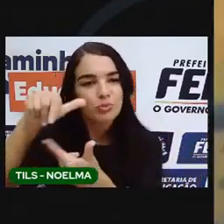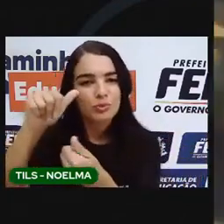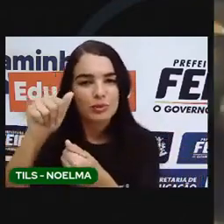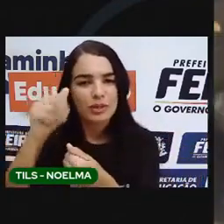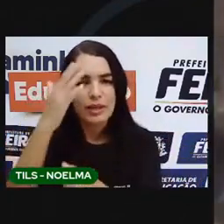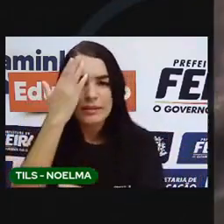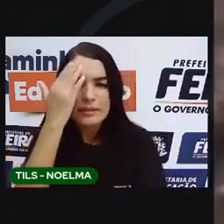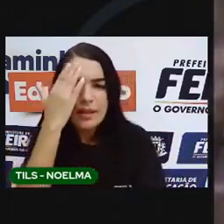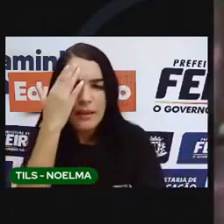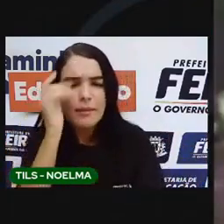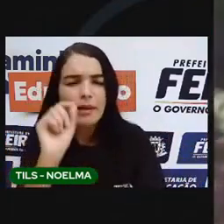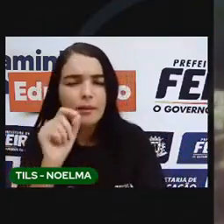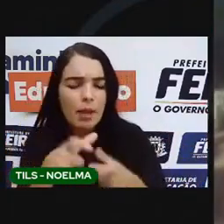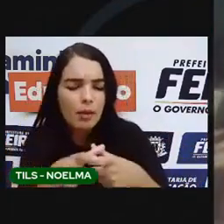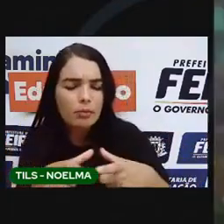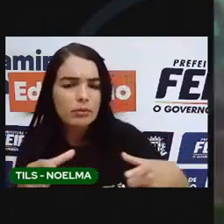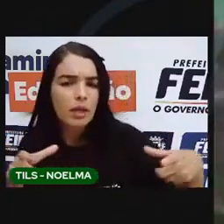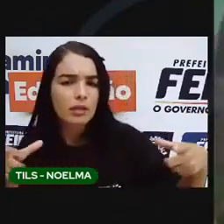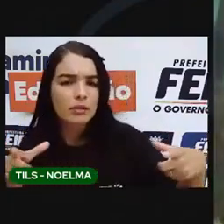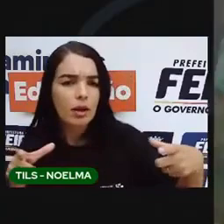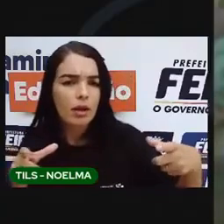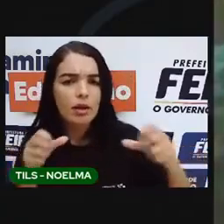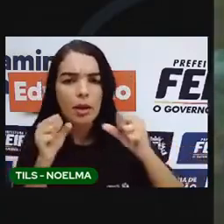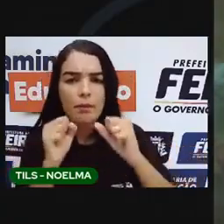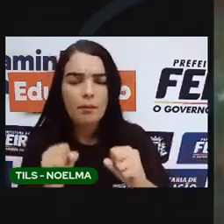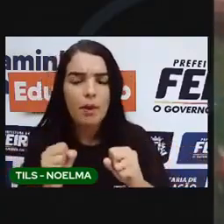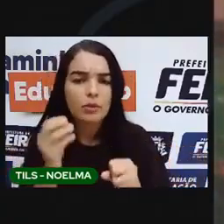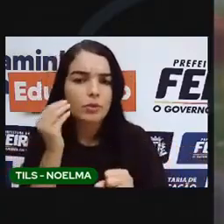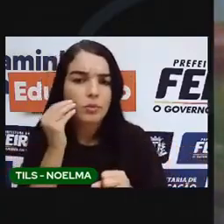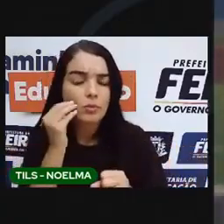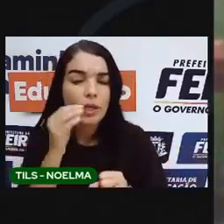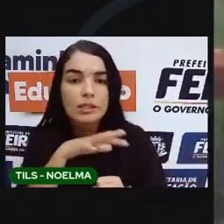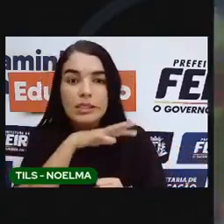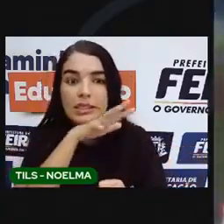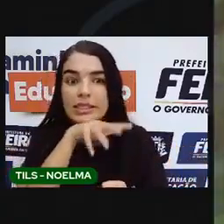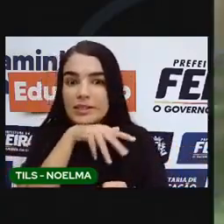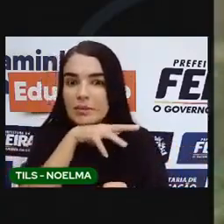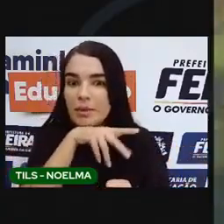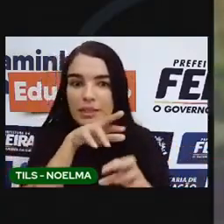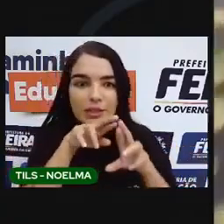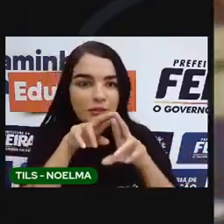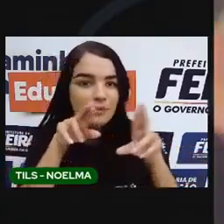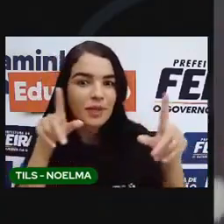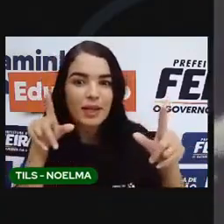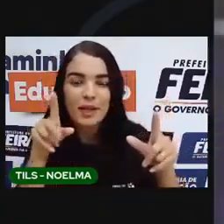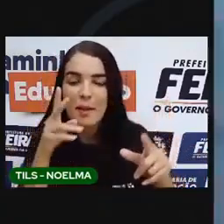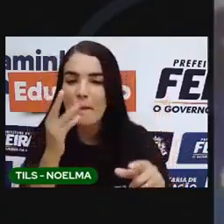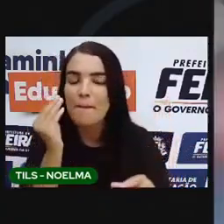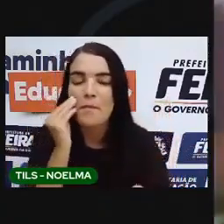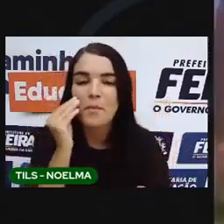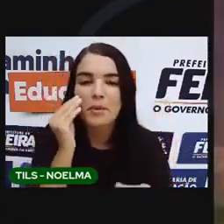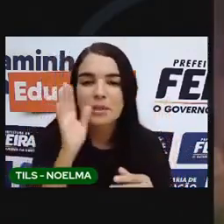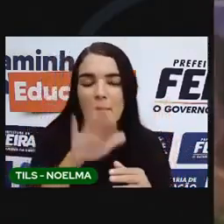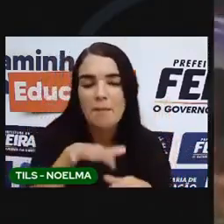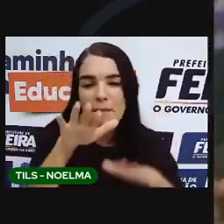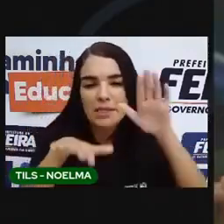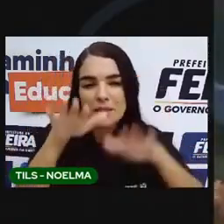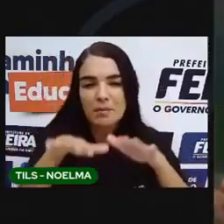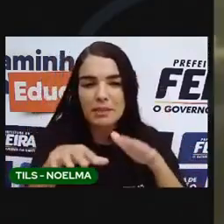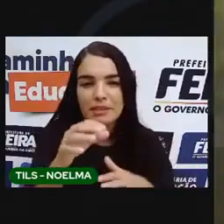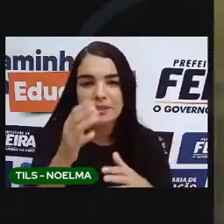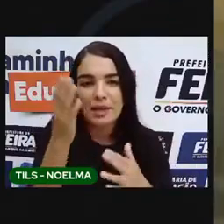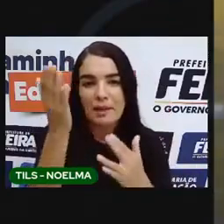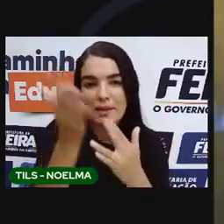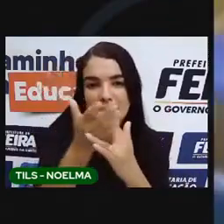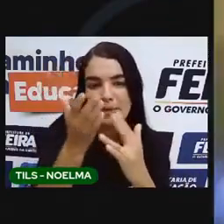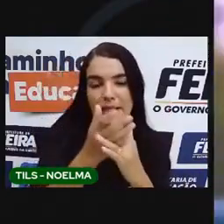ocupar um grande território, a Amazônia destaca-se pelo número de espécies, que equivale à metade de todas as espécies do nosso planeta.